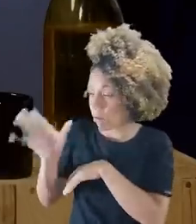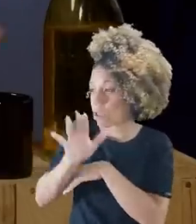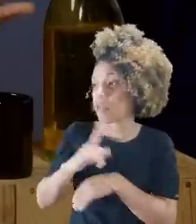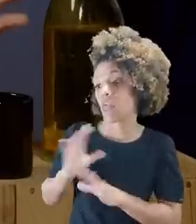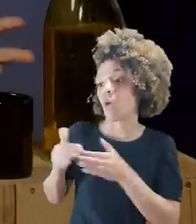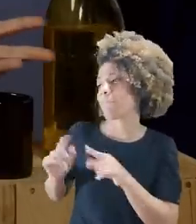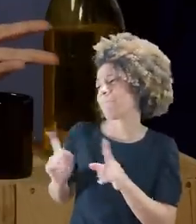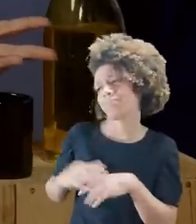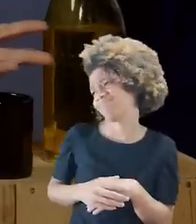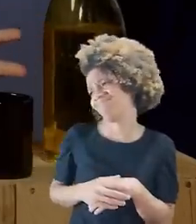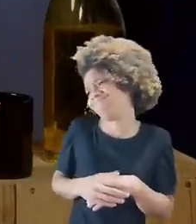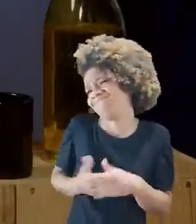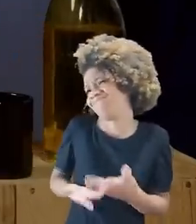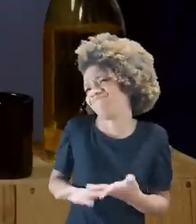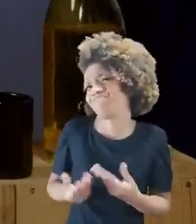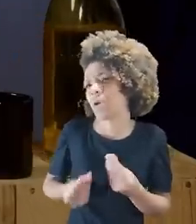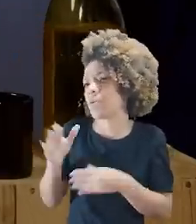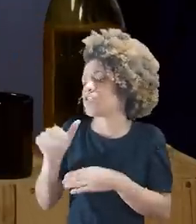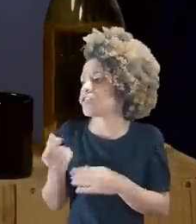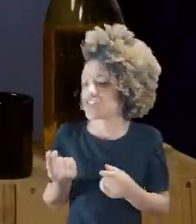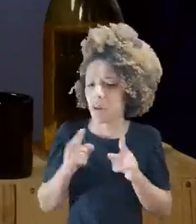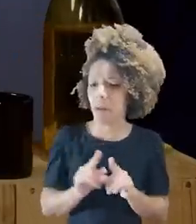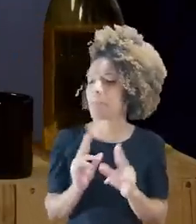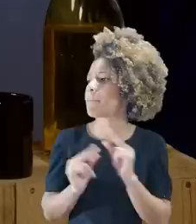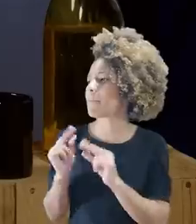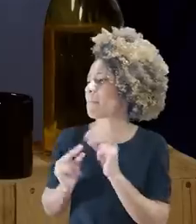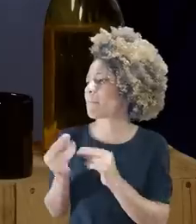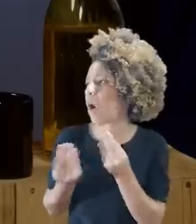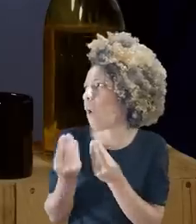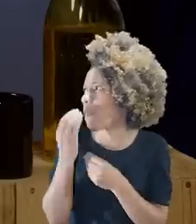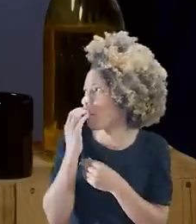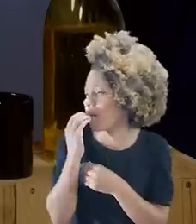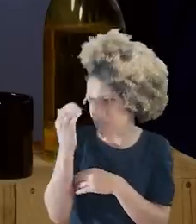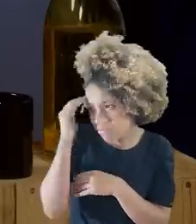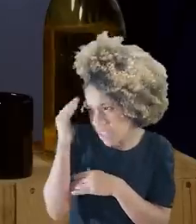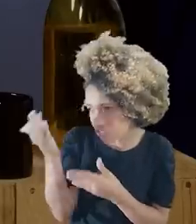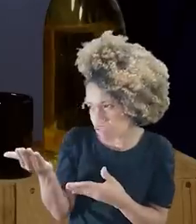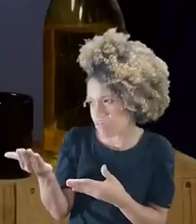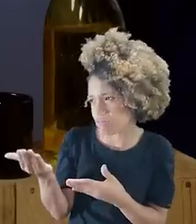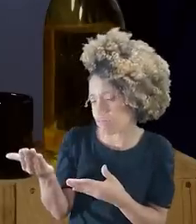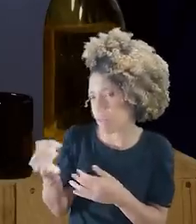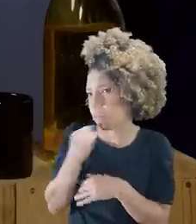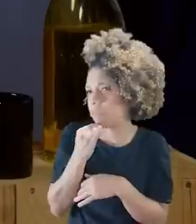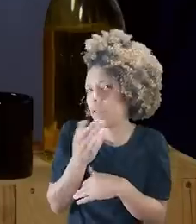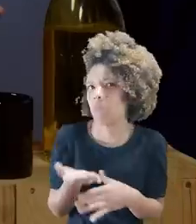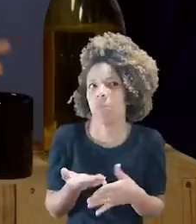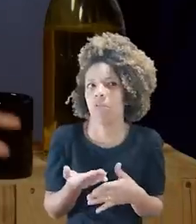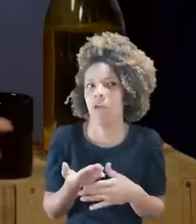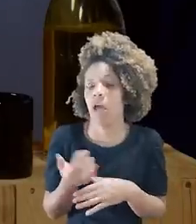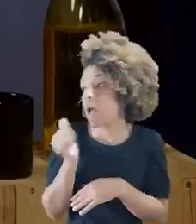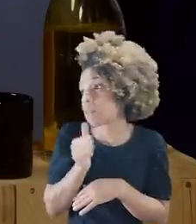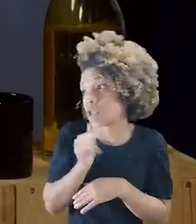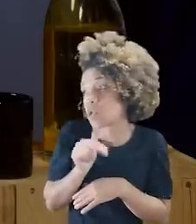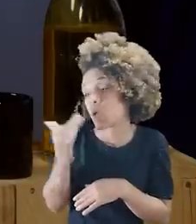né mas você como é que você chamar alguém dessa equipe para ficar contando e falando entende por exemplo e por exemplo as meninas nunca